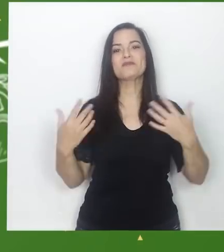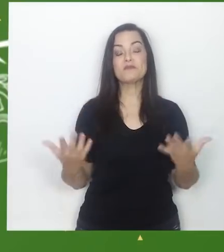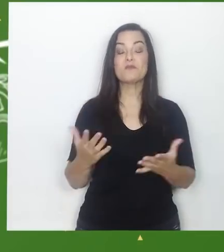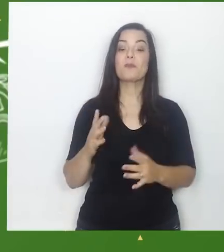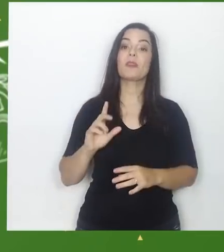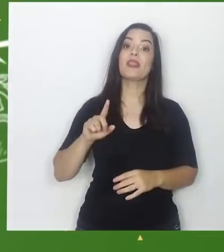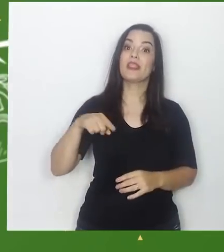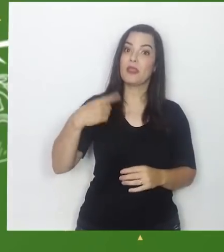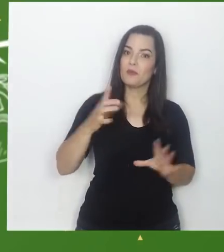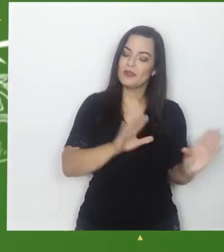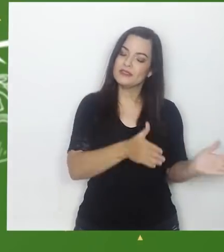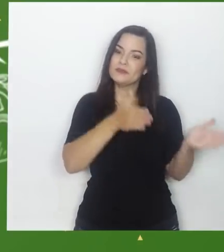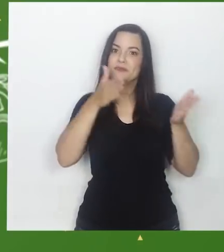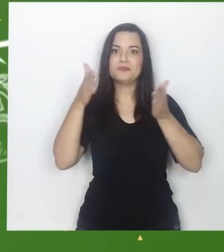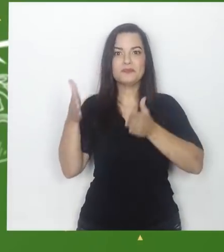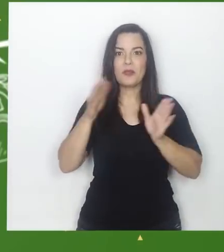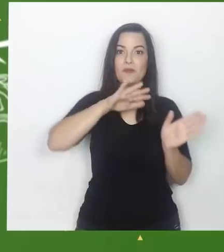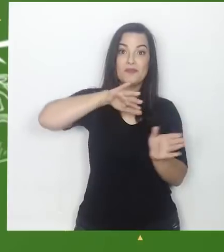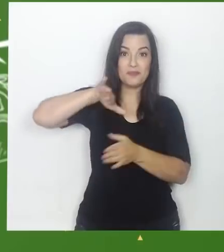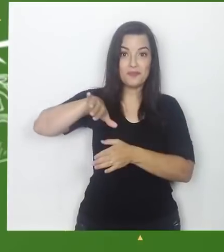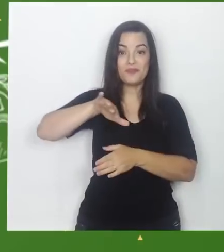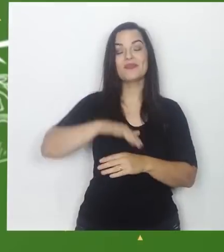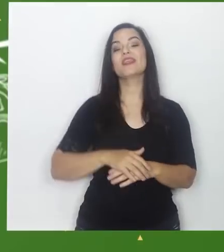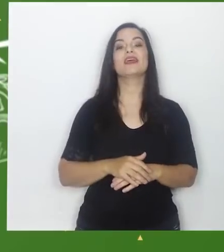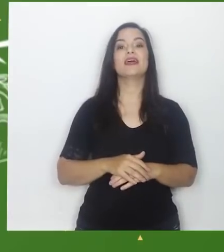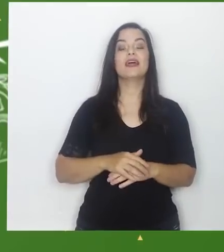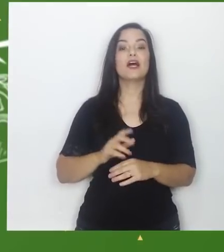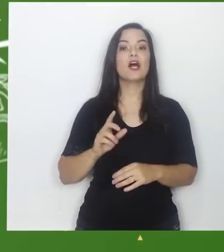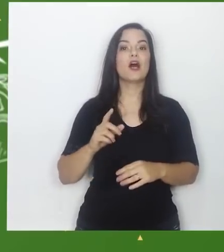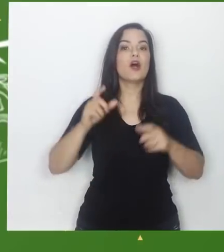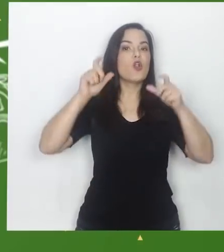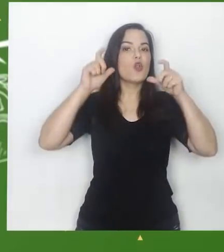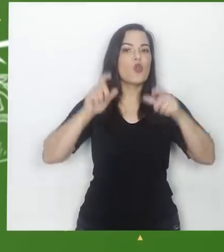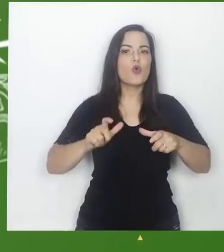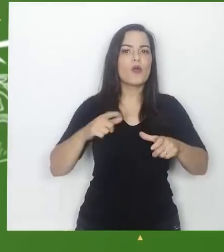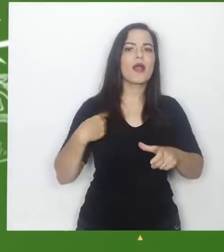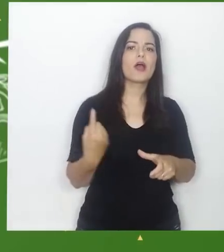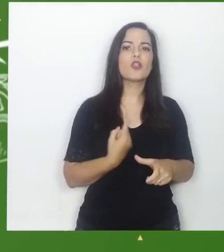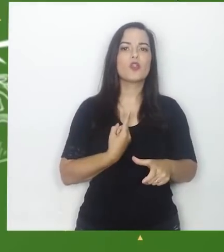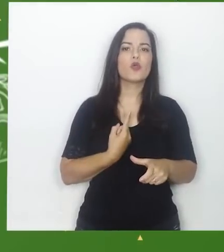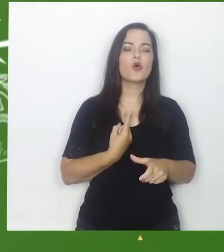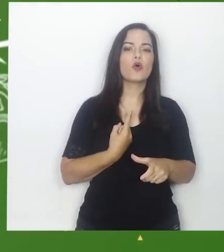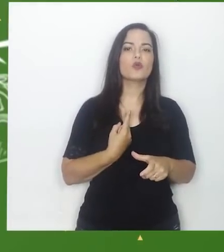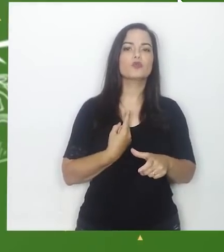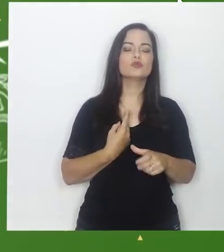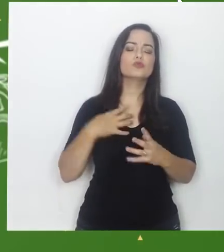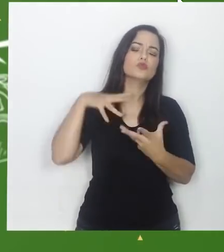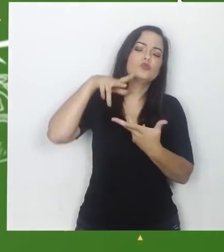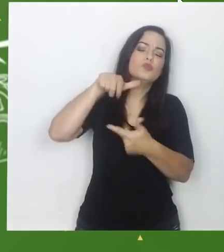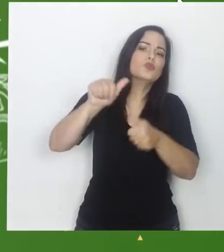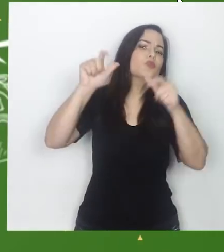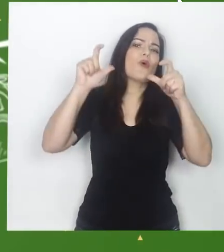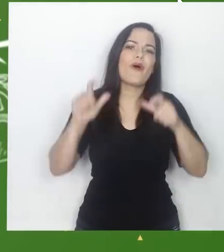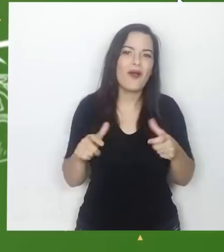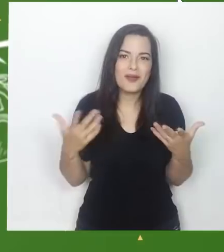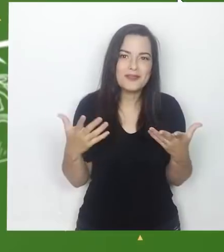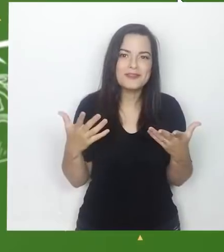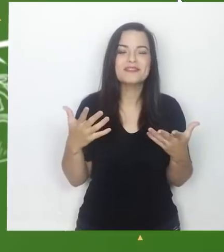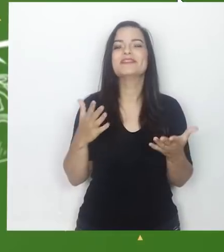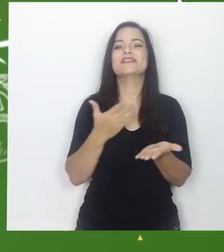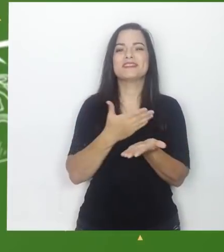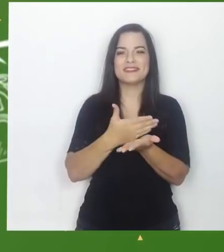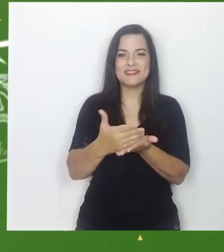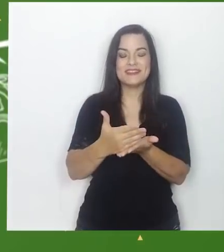lugar no mundo. E aí, o painel da Pro mudou mais uma vez. Eu trouxe alguns animais,